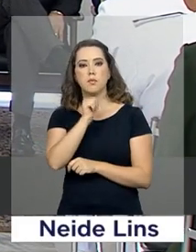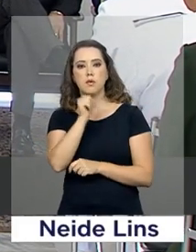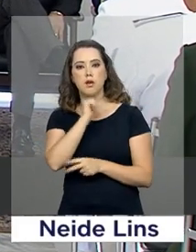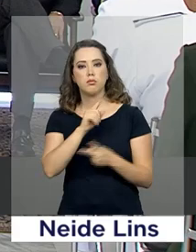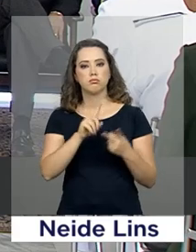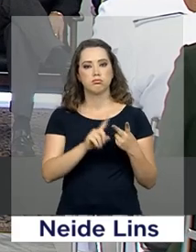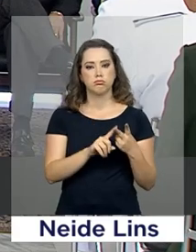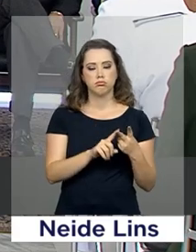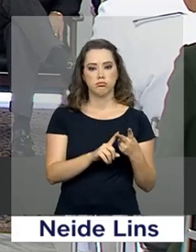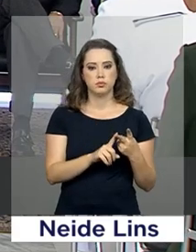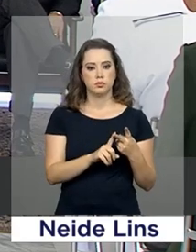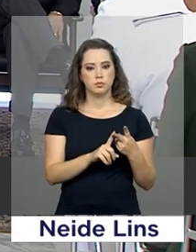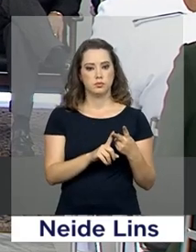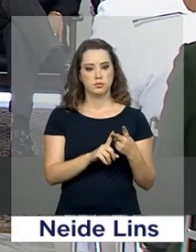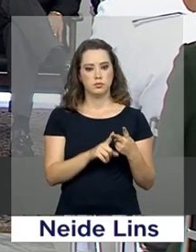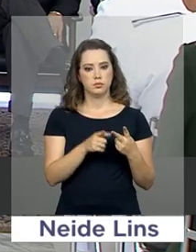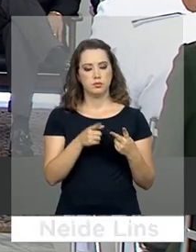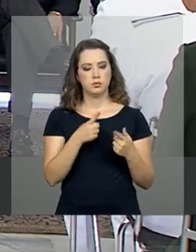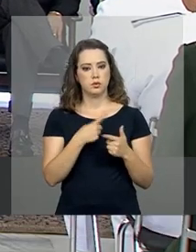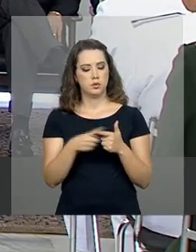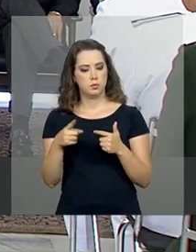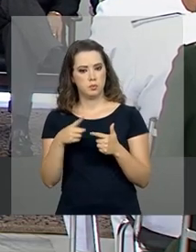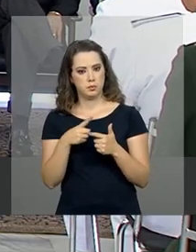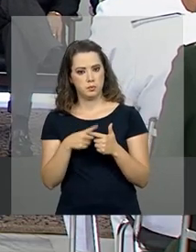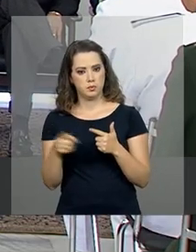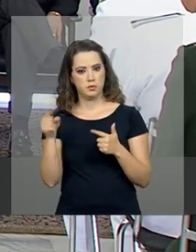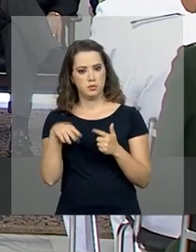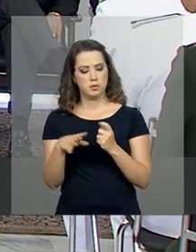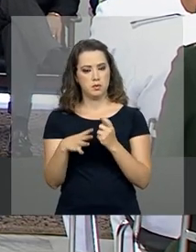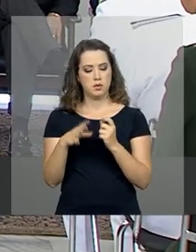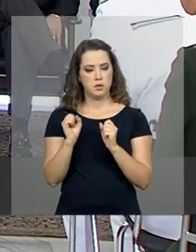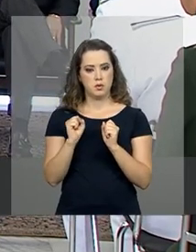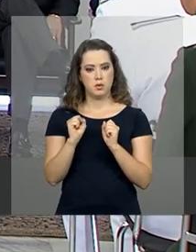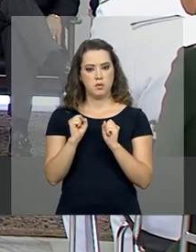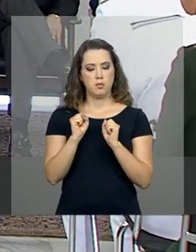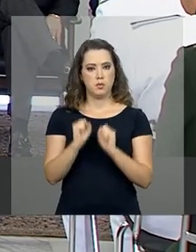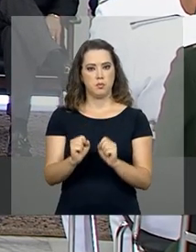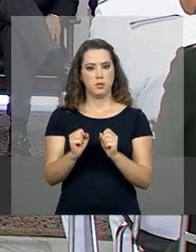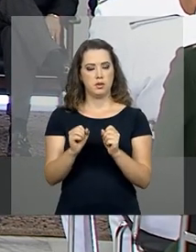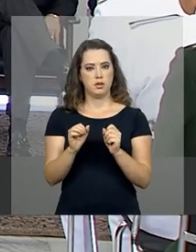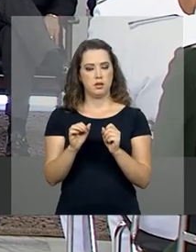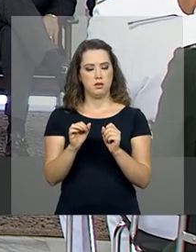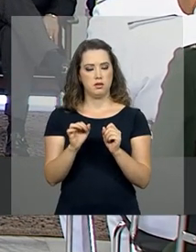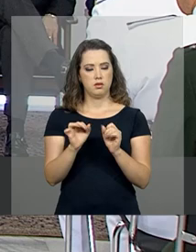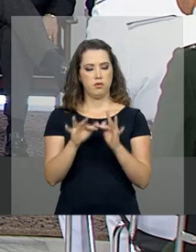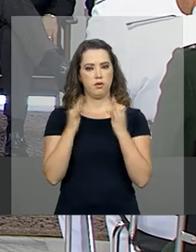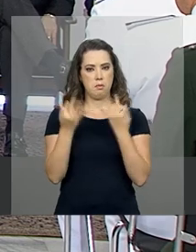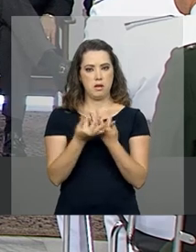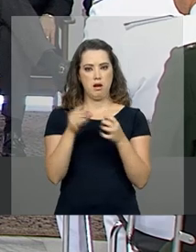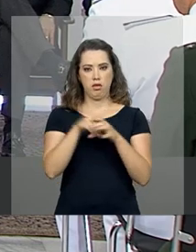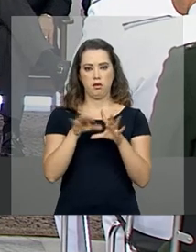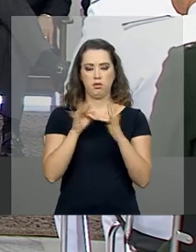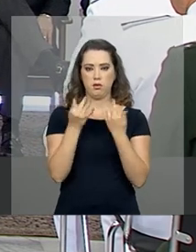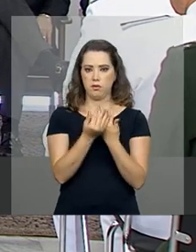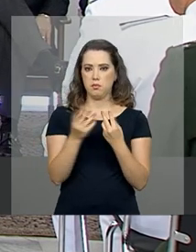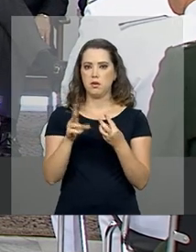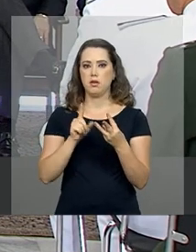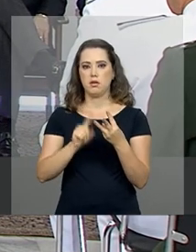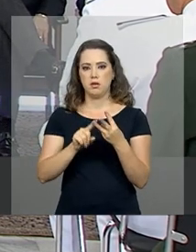da questão relativa ao poder familiar ea defesa